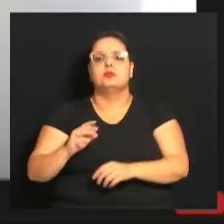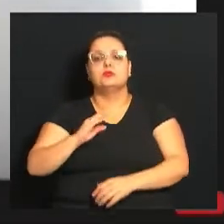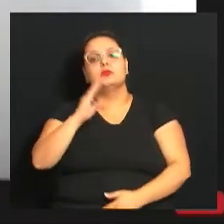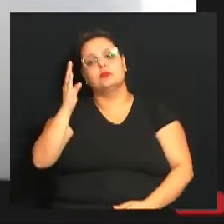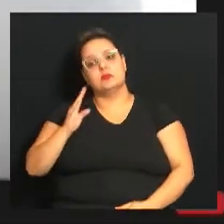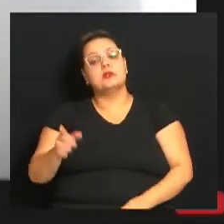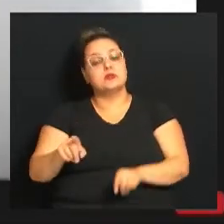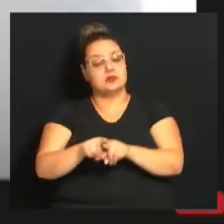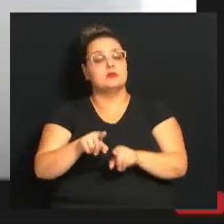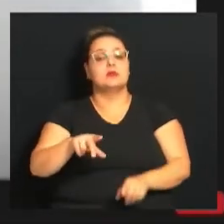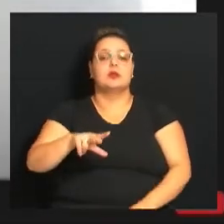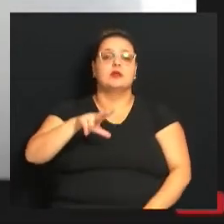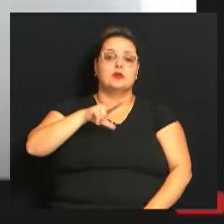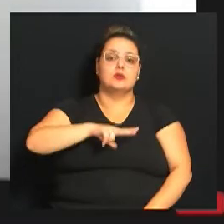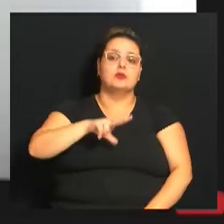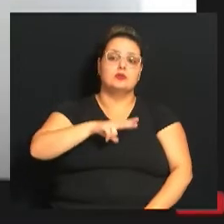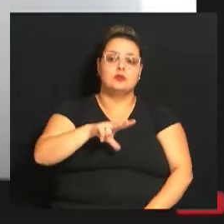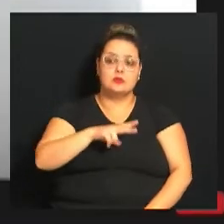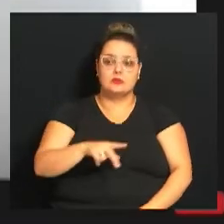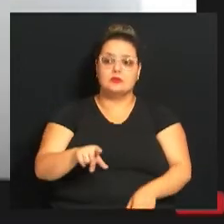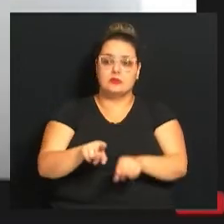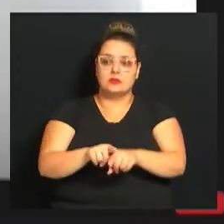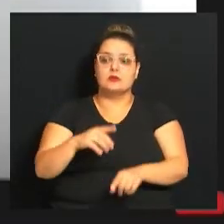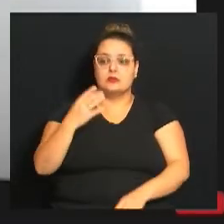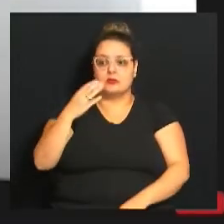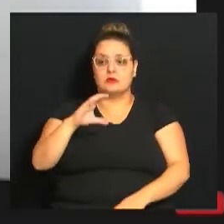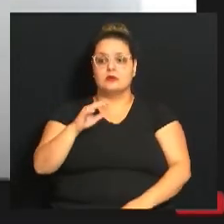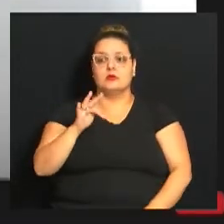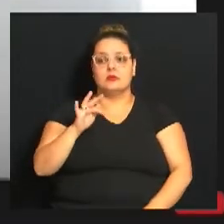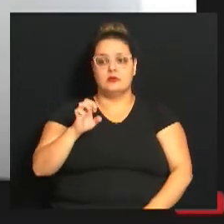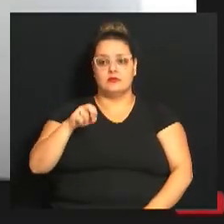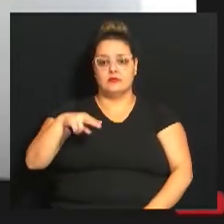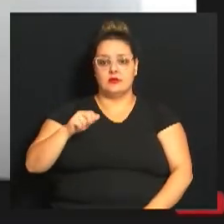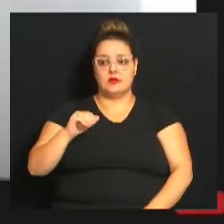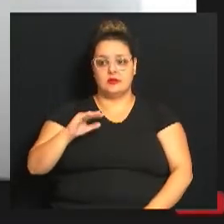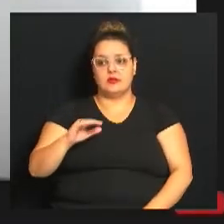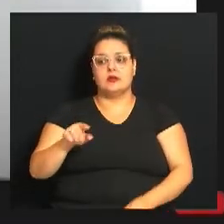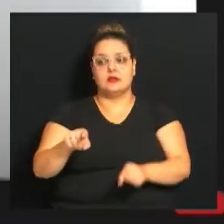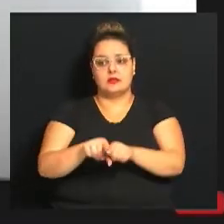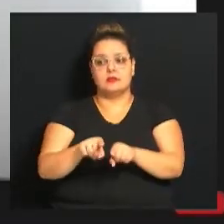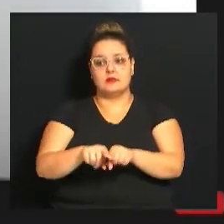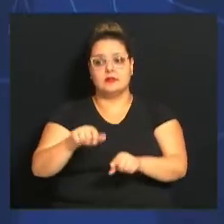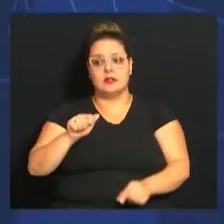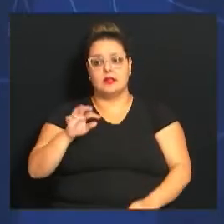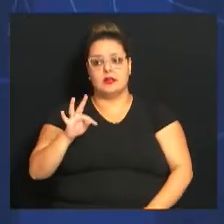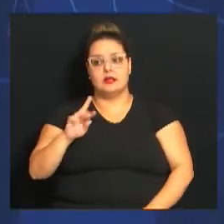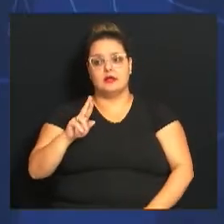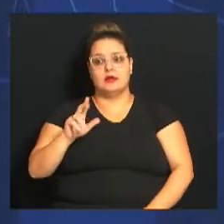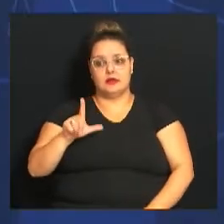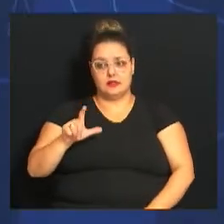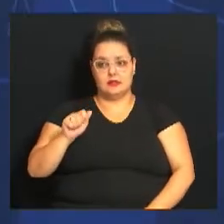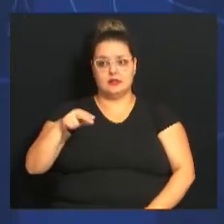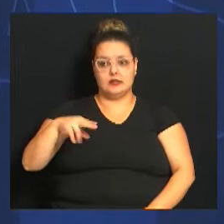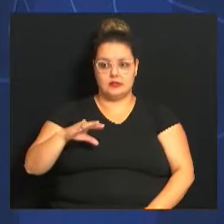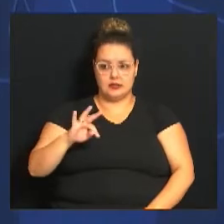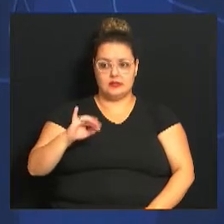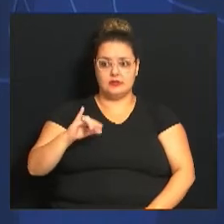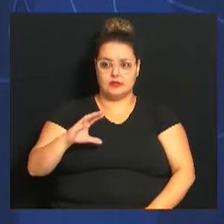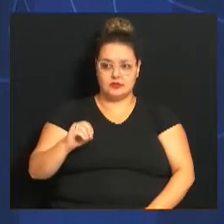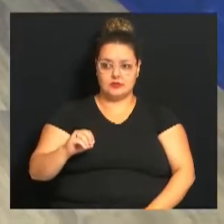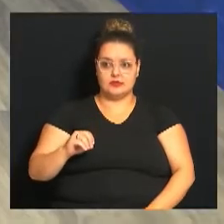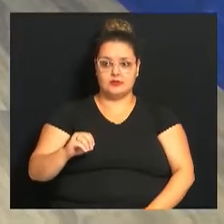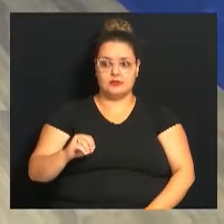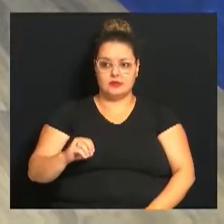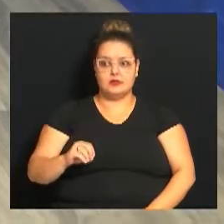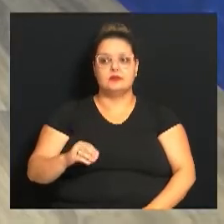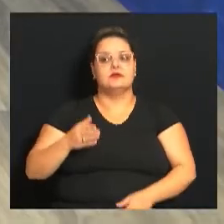também a gente lançou esse livro em Portugal, pela FENAC de Portugal e pela Atlântico, tá, em Portugal. Ótimo. Martins Fontes, você entra na Martins Fontes Online, está